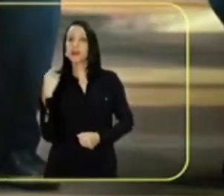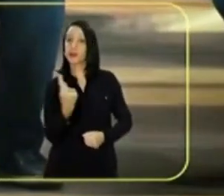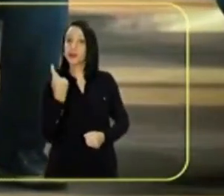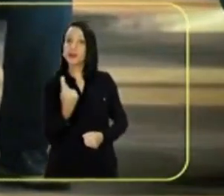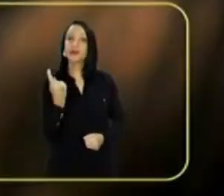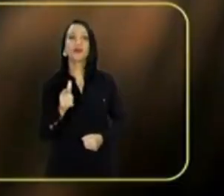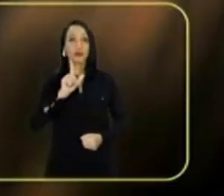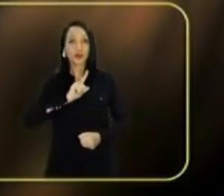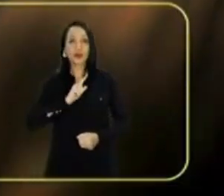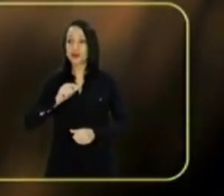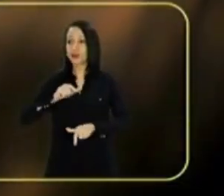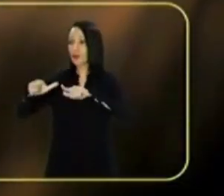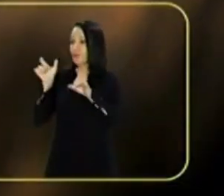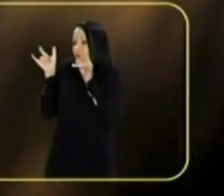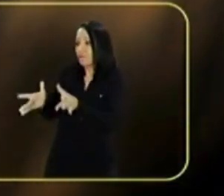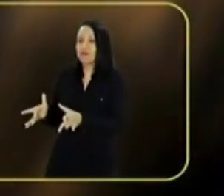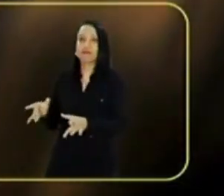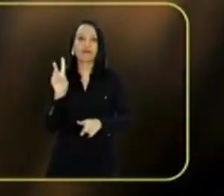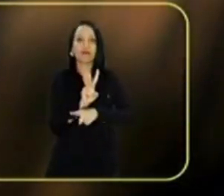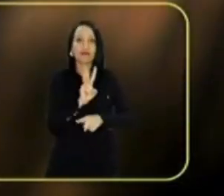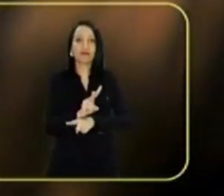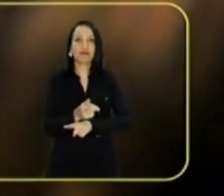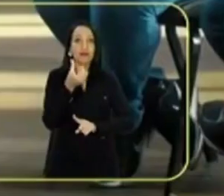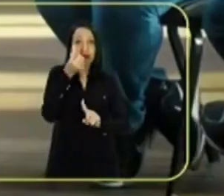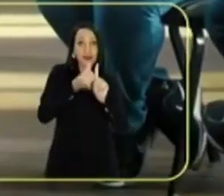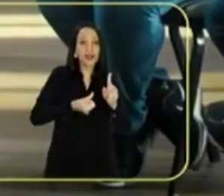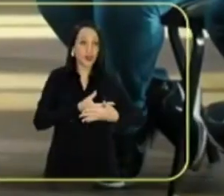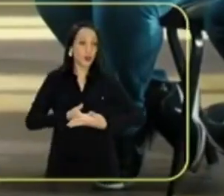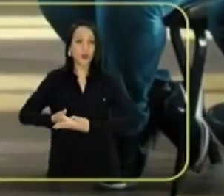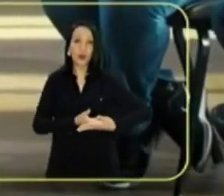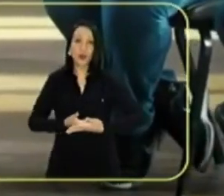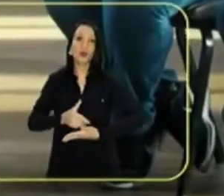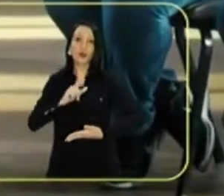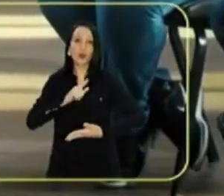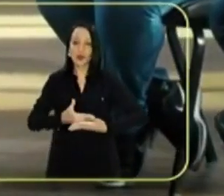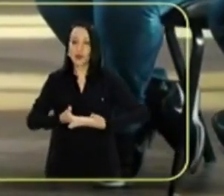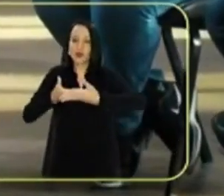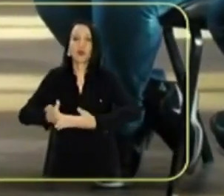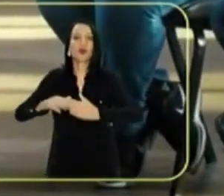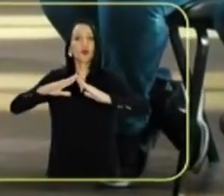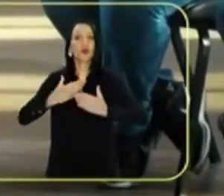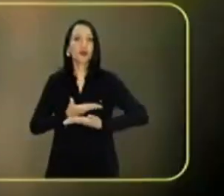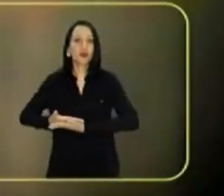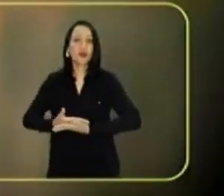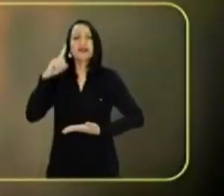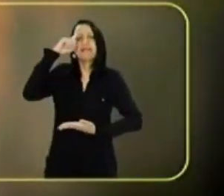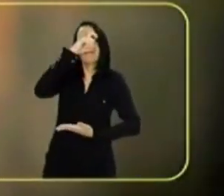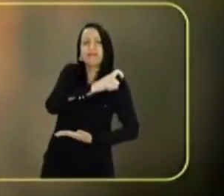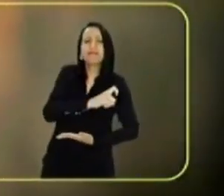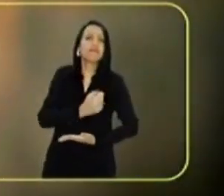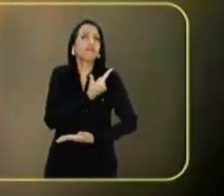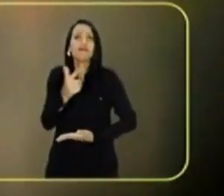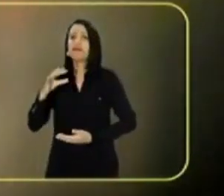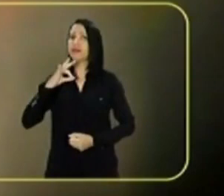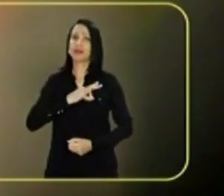mãe solo. Eu tive que sair do meu trabalho para cuidar dele. Ele estava com 6 meses e eu tive que colocar ele na creche. E é difícil,